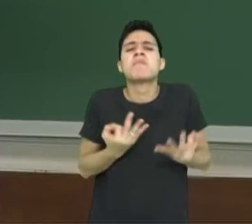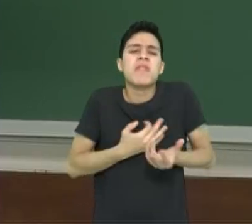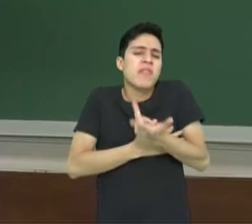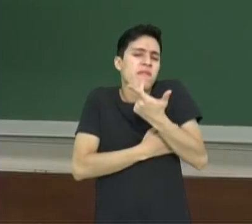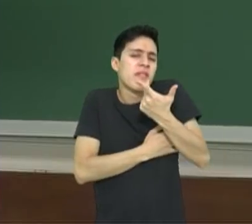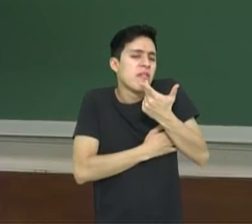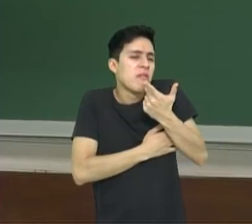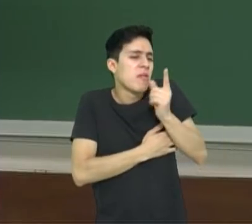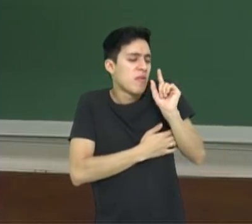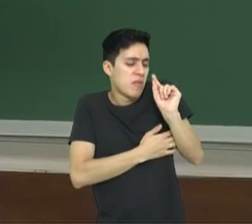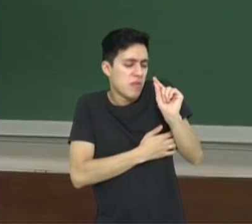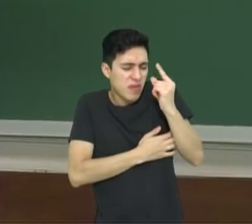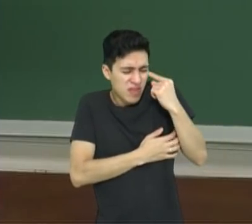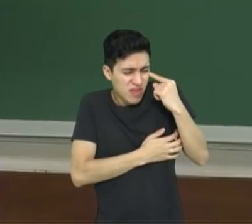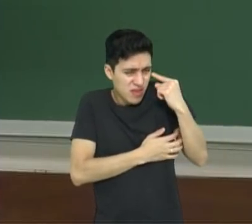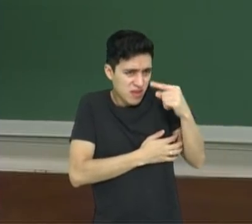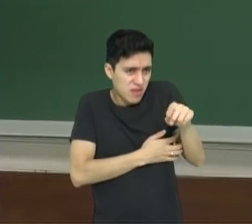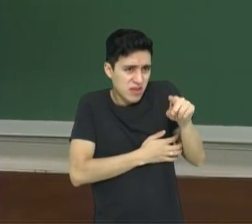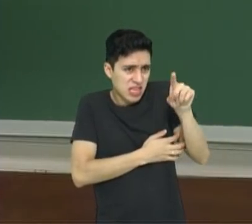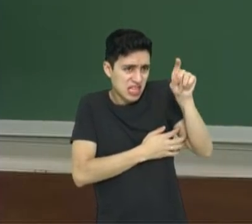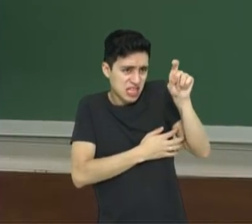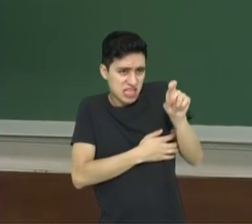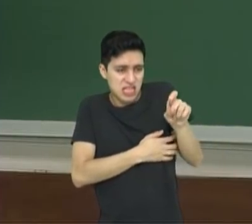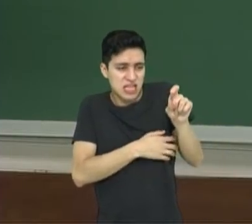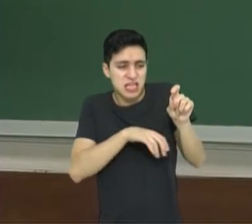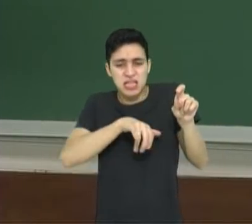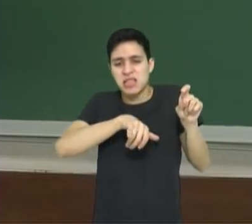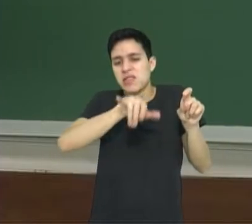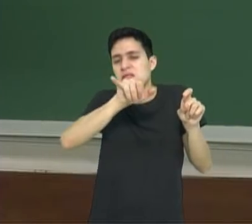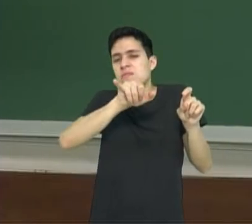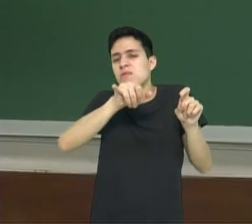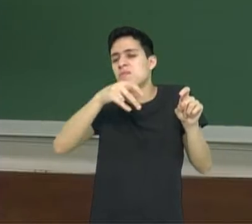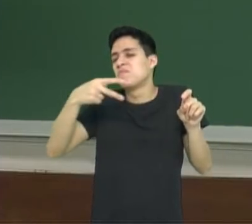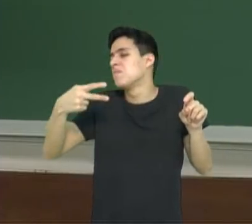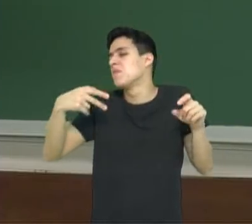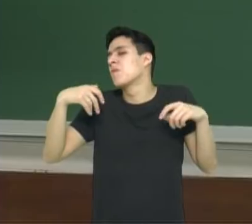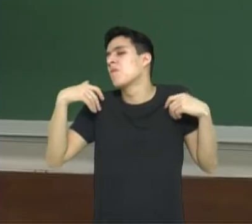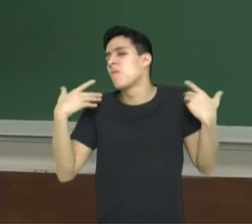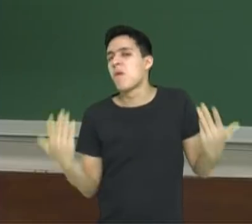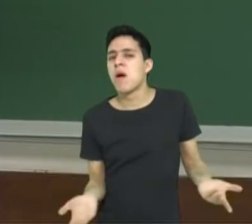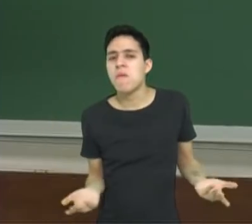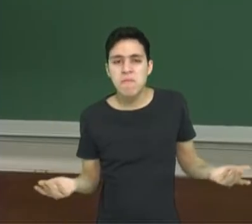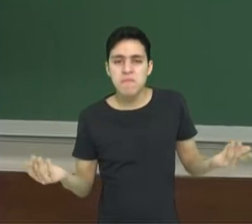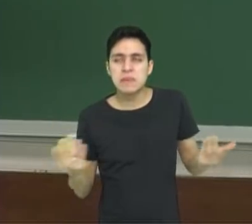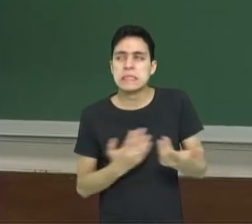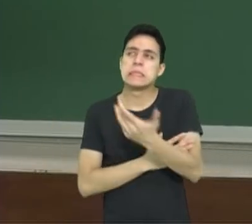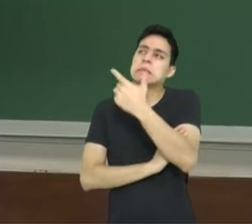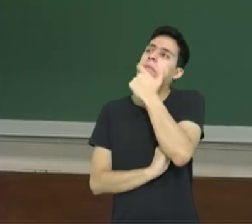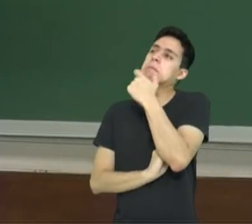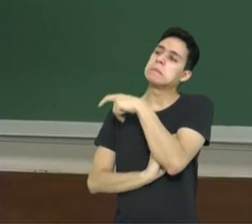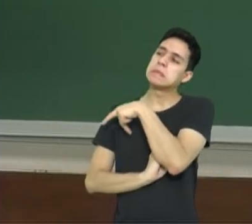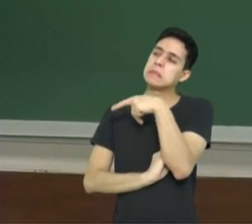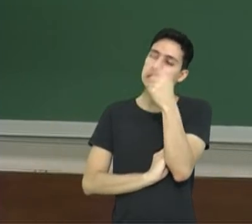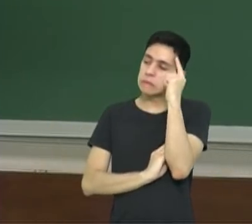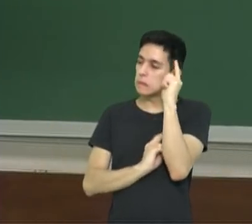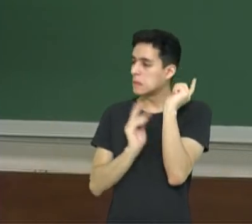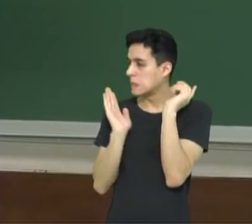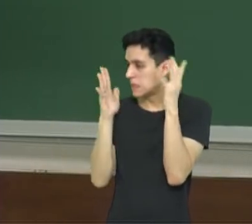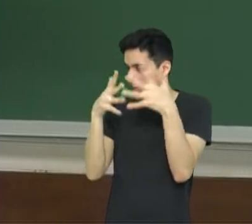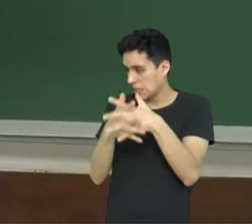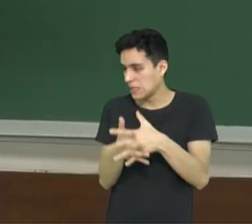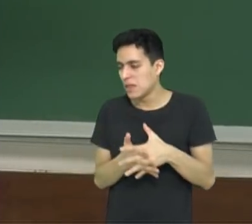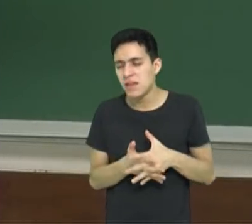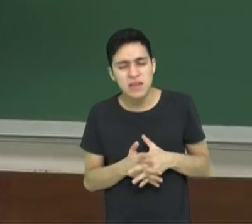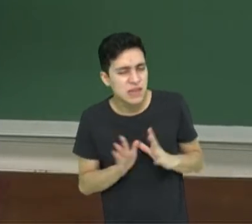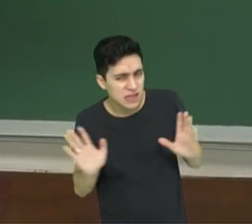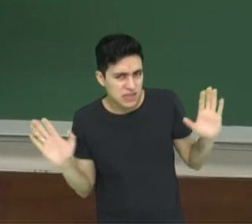o produto xy é igual a... Ih, professora, agora complicou. Não